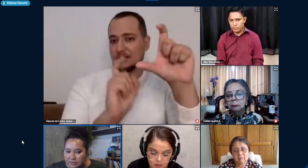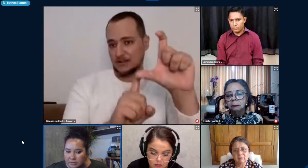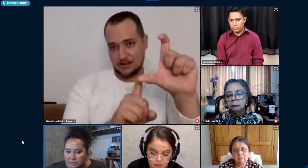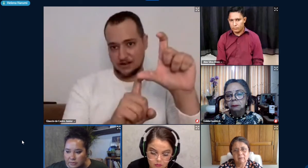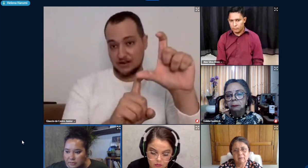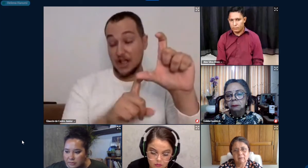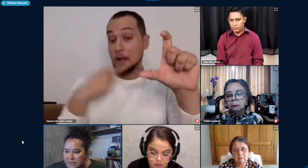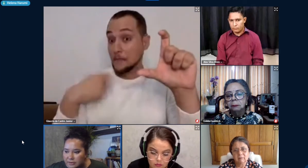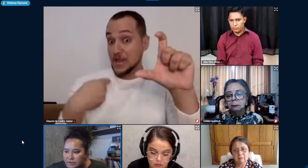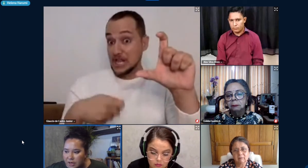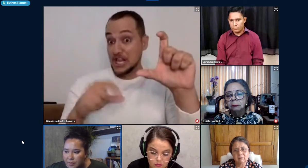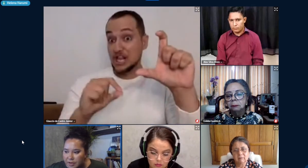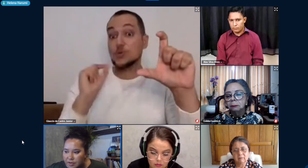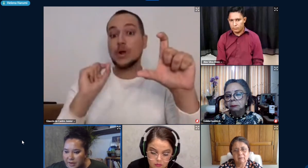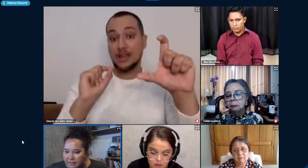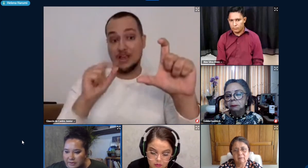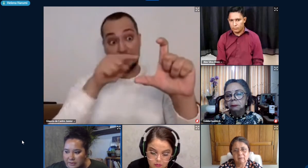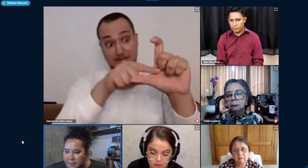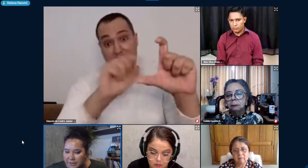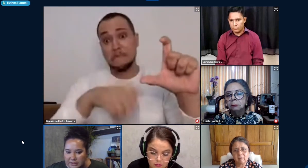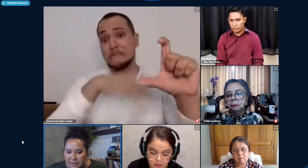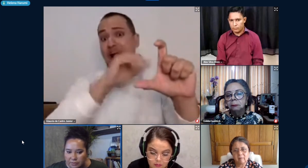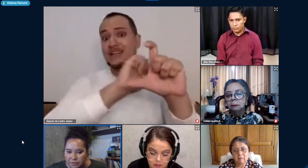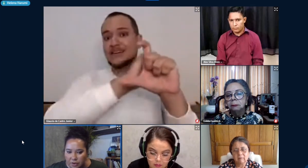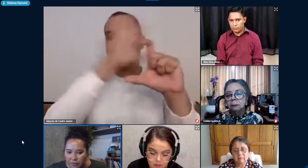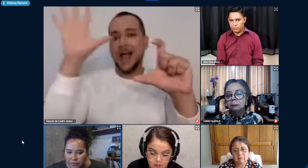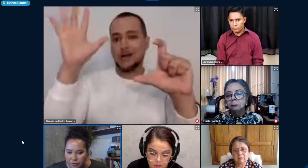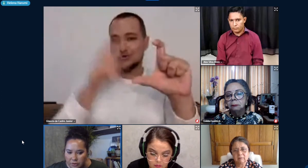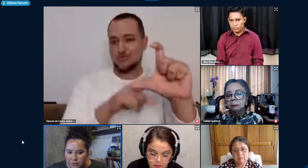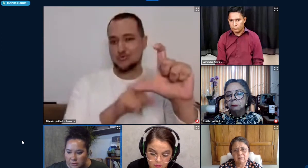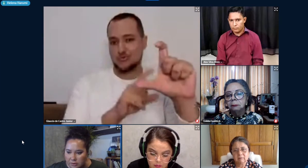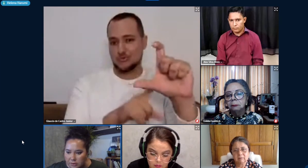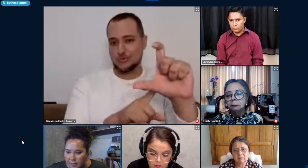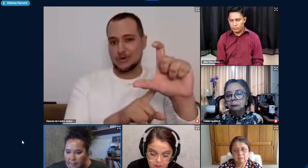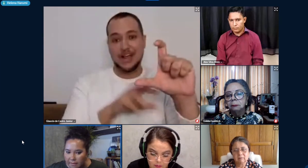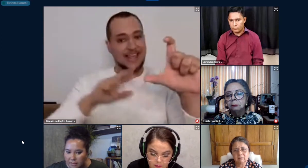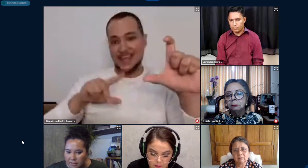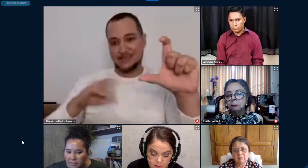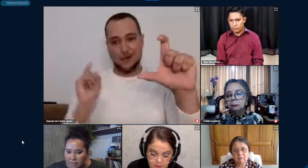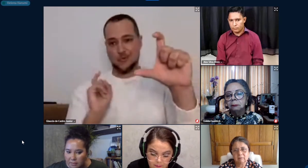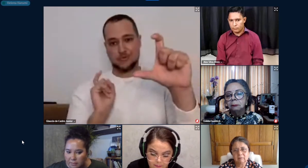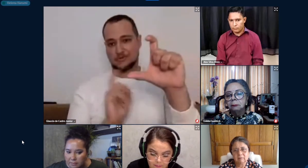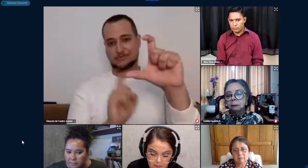é usado geralmente para representar um software.